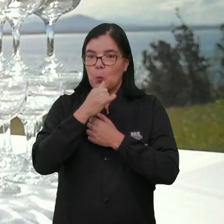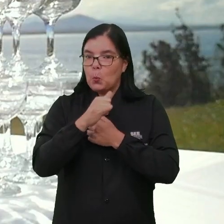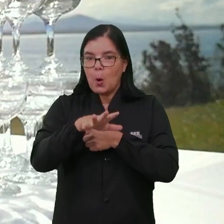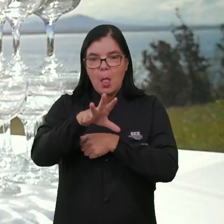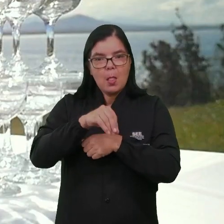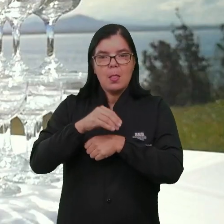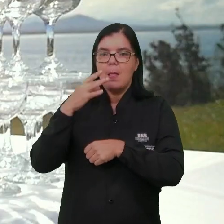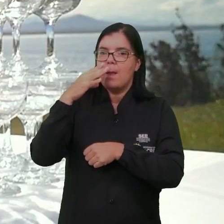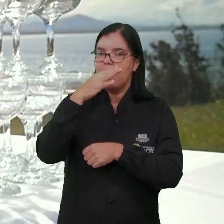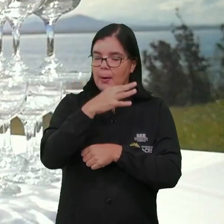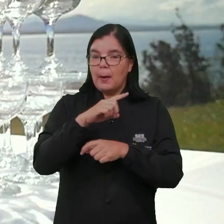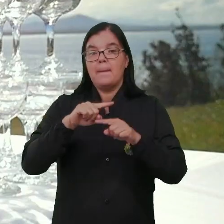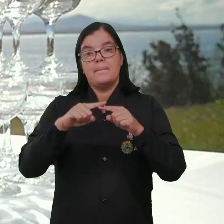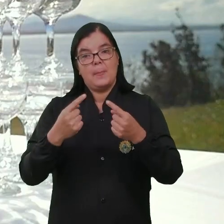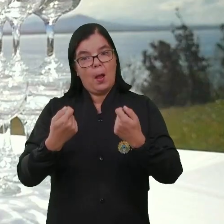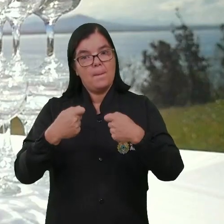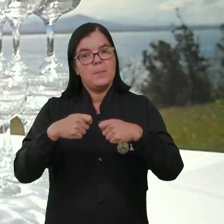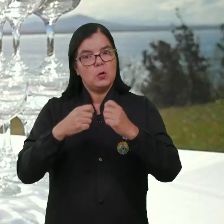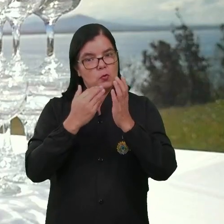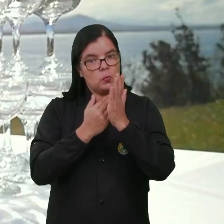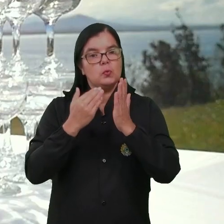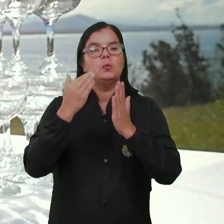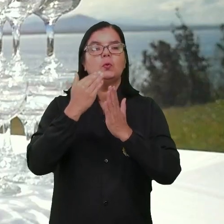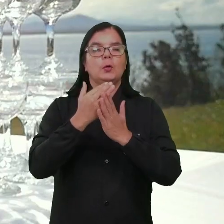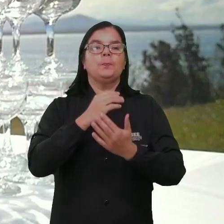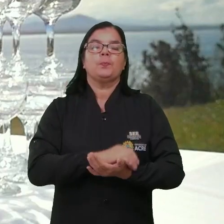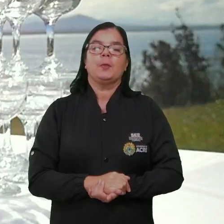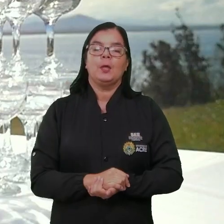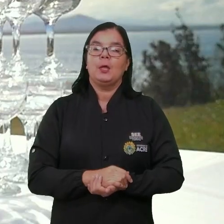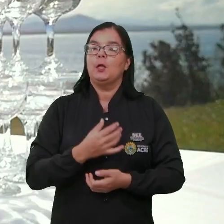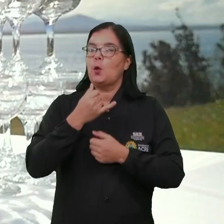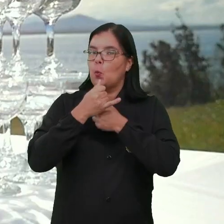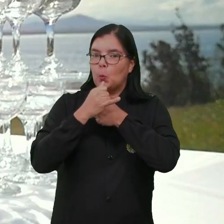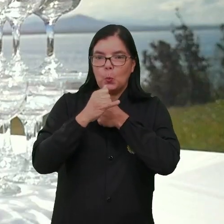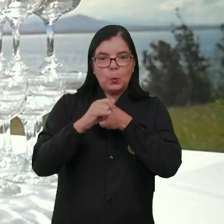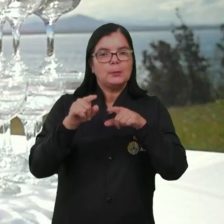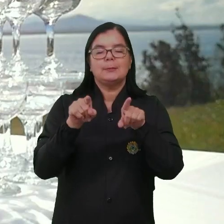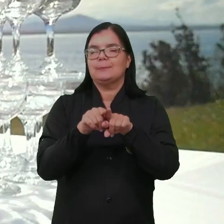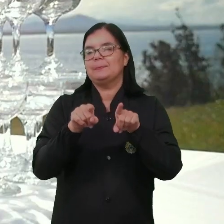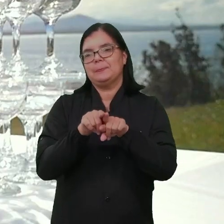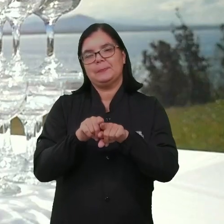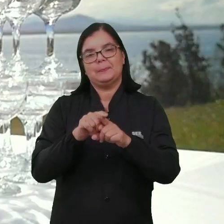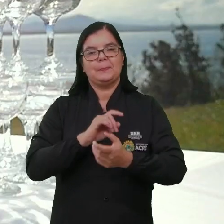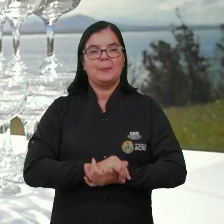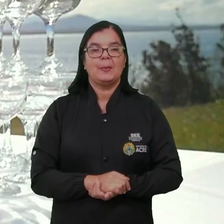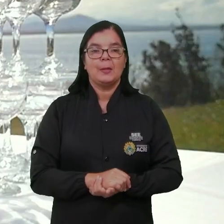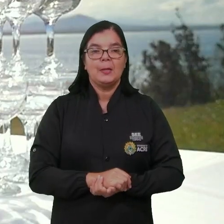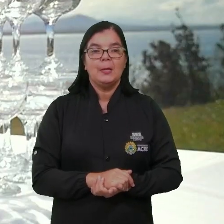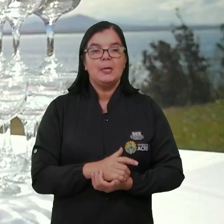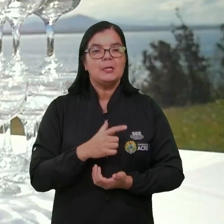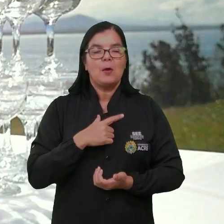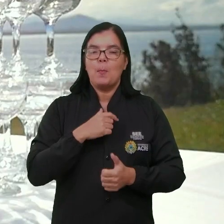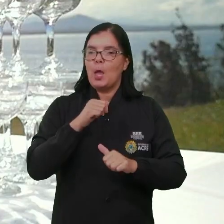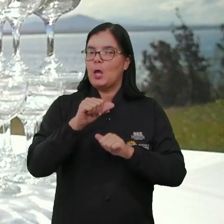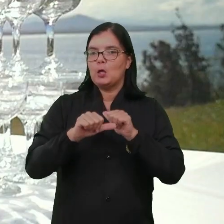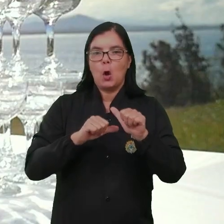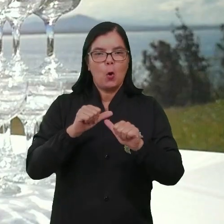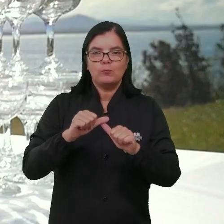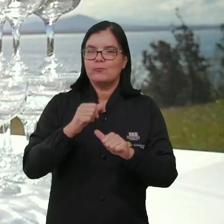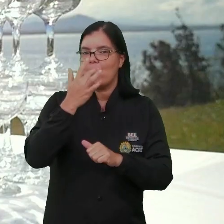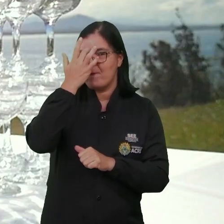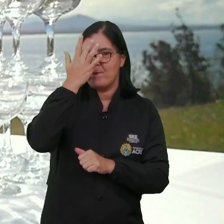calor, até conduzem, mas precisam de uma temperatura muito alta e também não conduzem ali a eletricidade e eles não